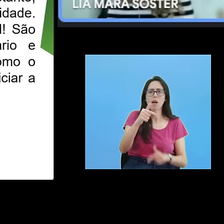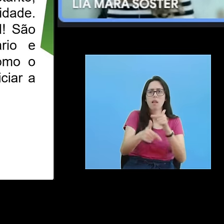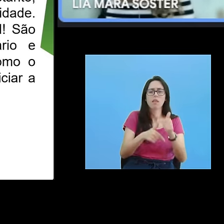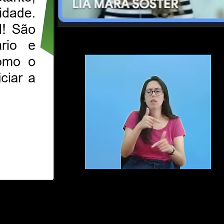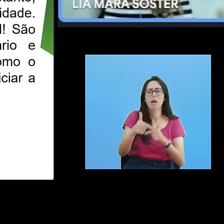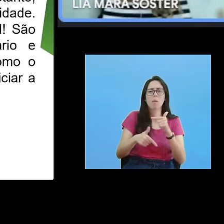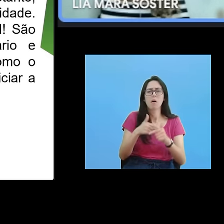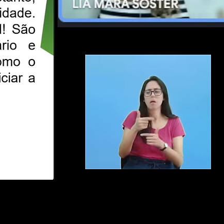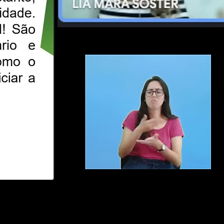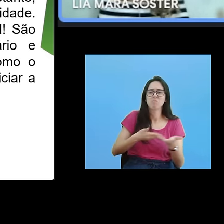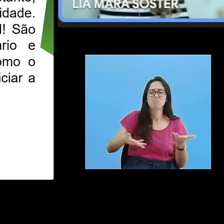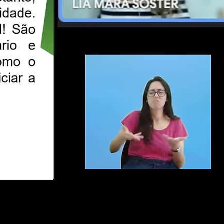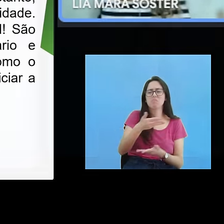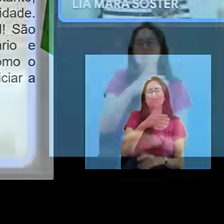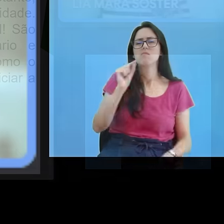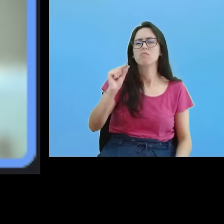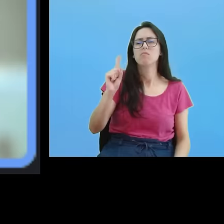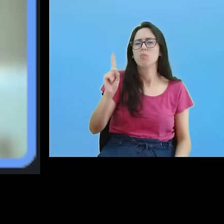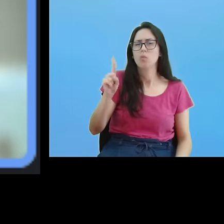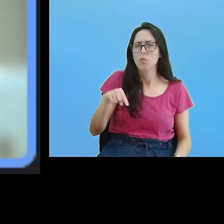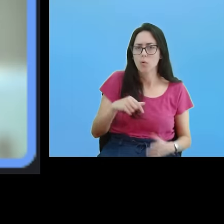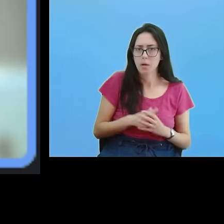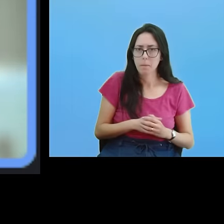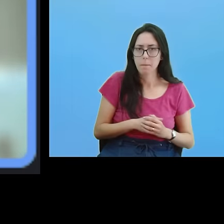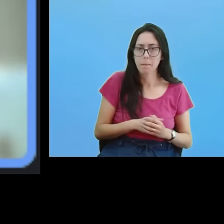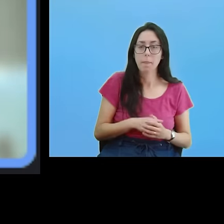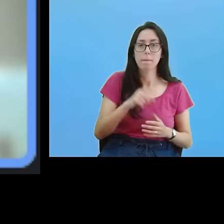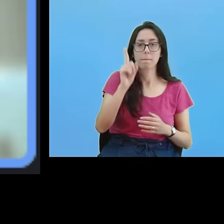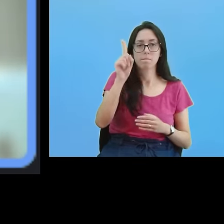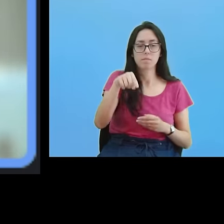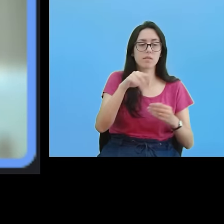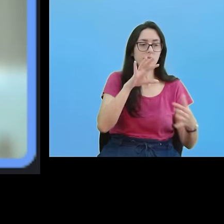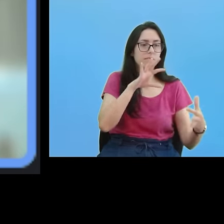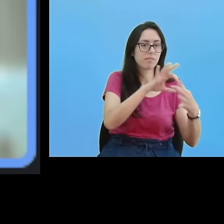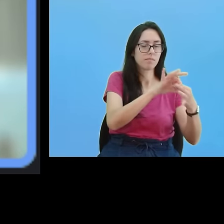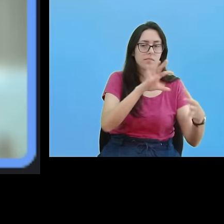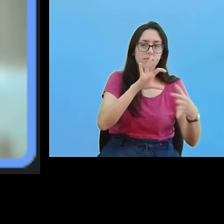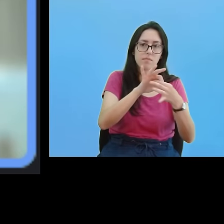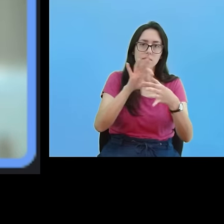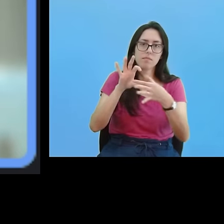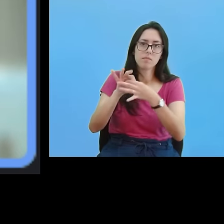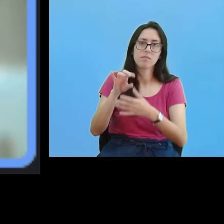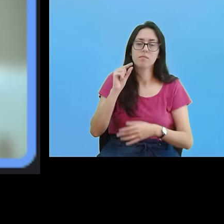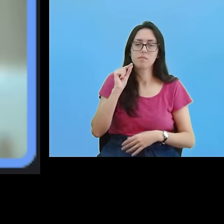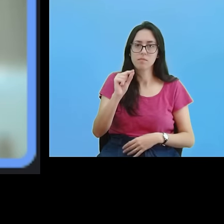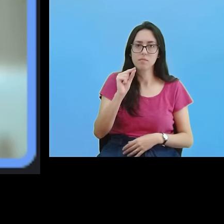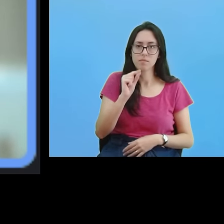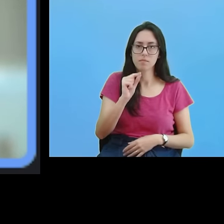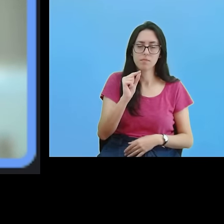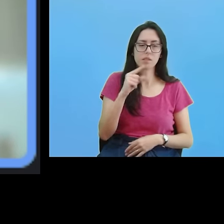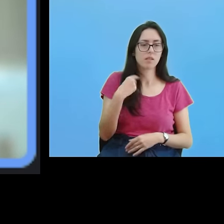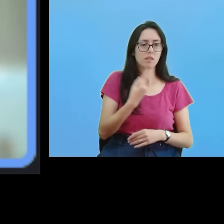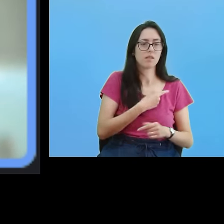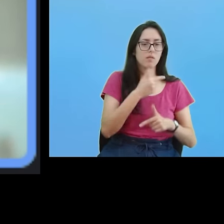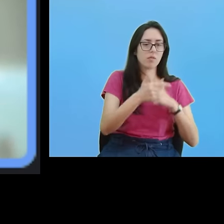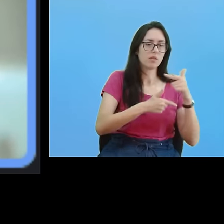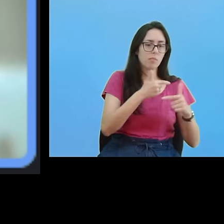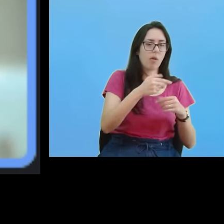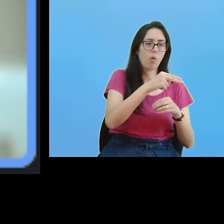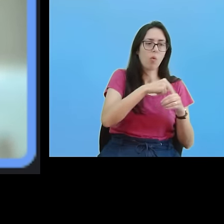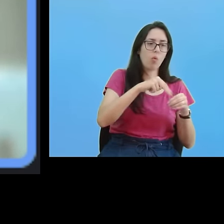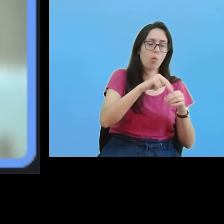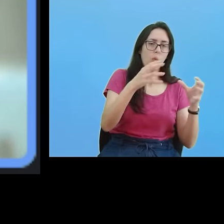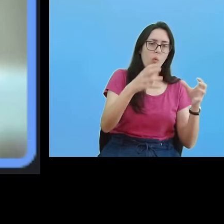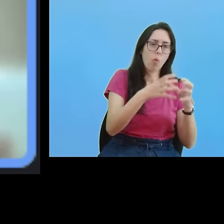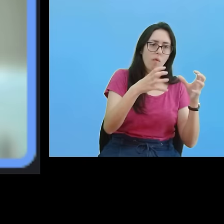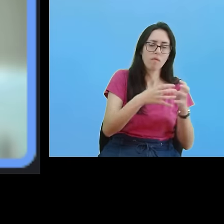trago no final dessa fala? É a parceria entre aquilo que nós trabalhamos, seja no núcleo de convivência, seja